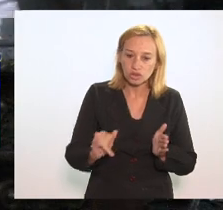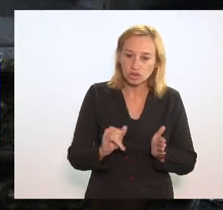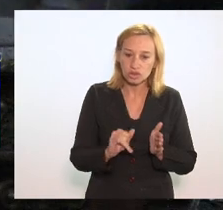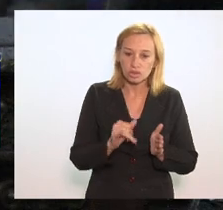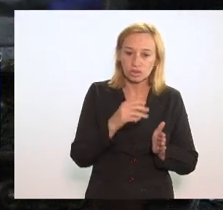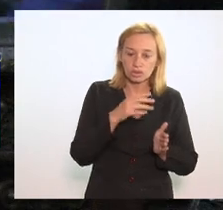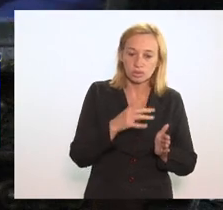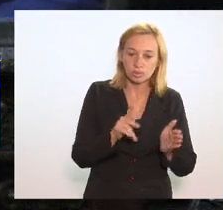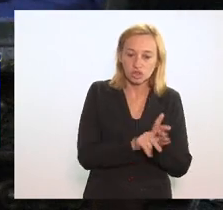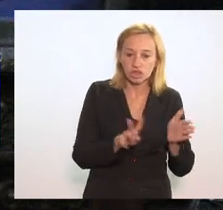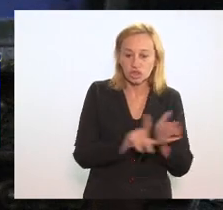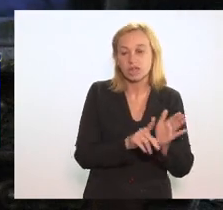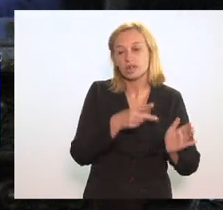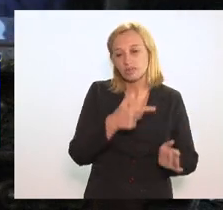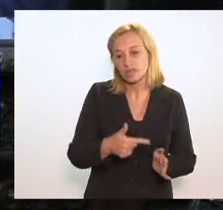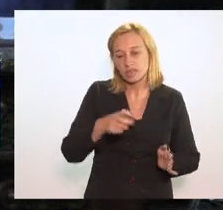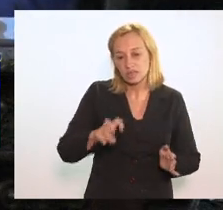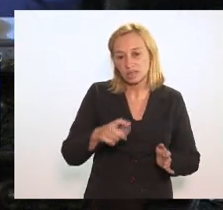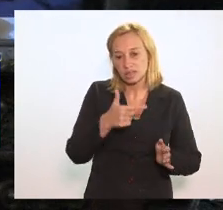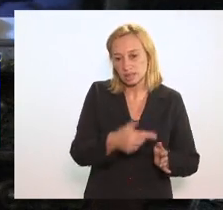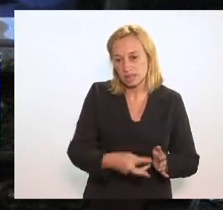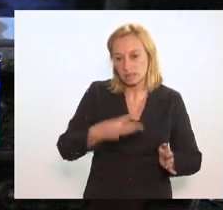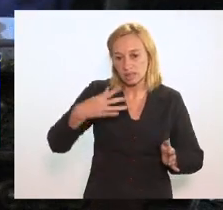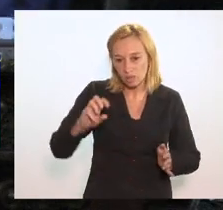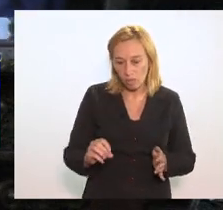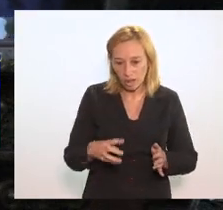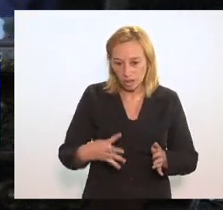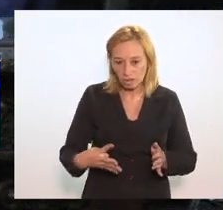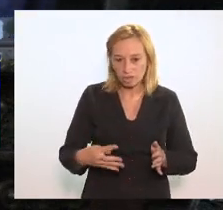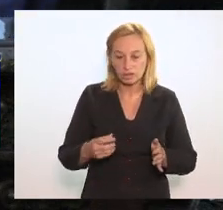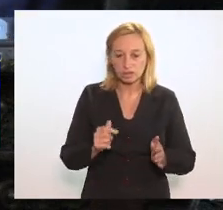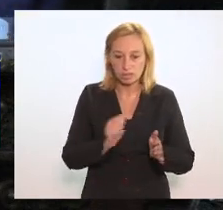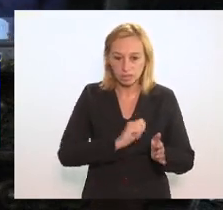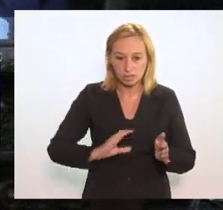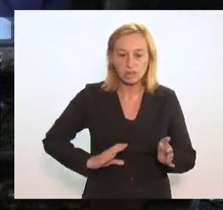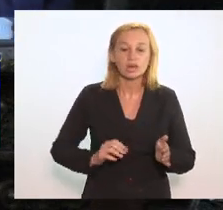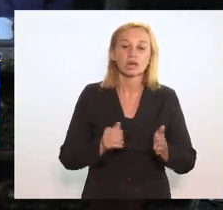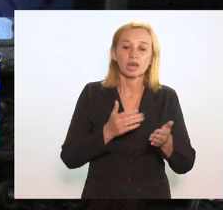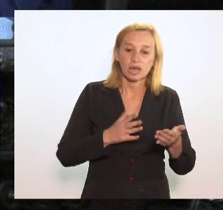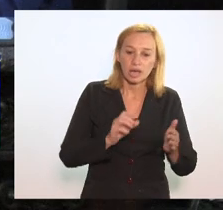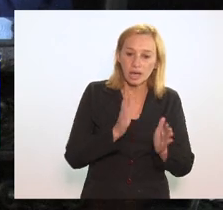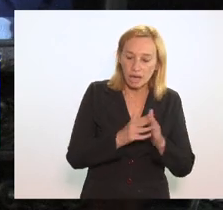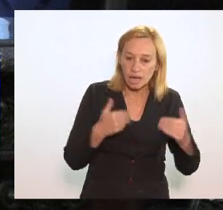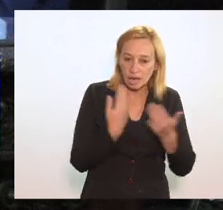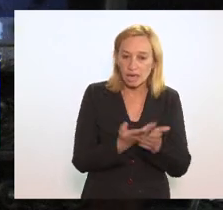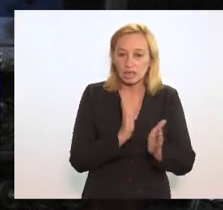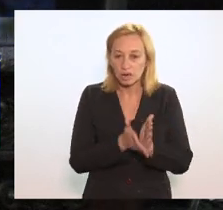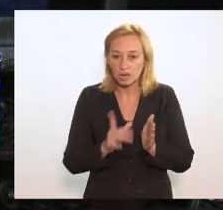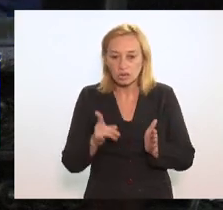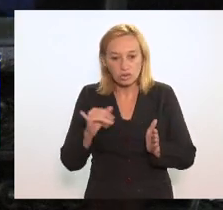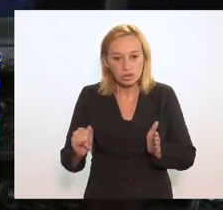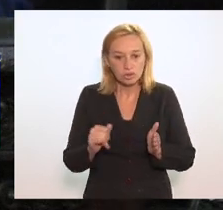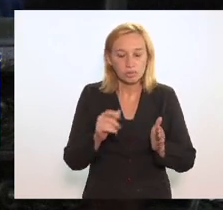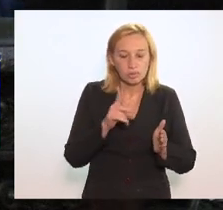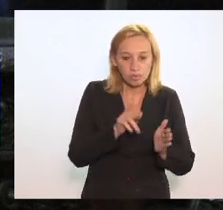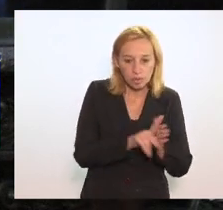do projeto de lei 253417, Elton Cristo, os senhores que aprovam ministro, como estão aprovados. Requer a inclusão na ordem do dia do projeto de